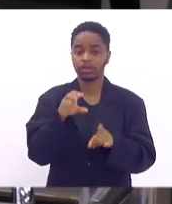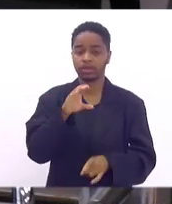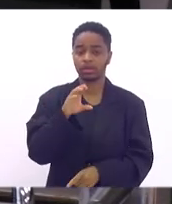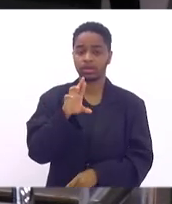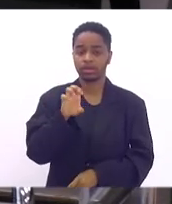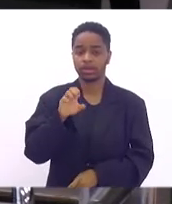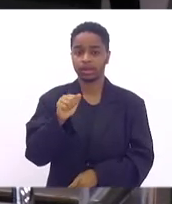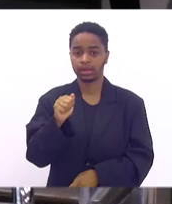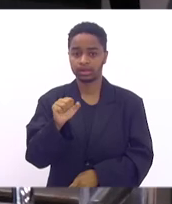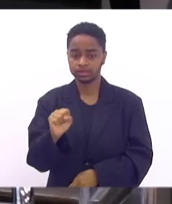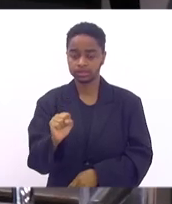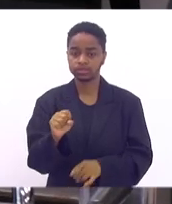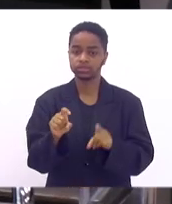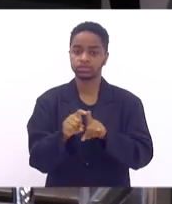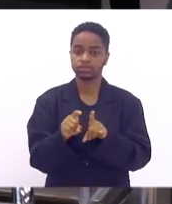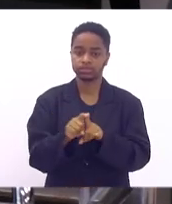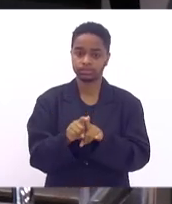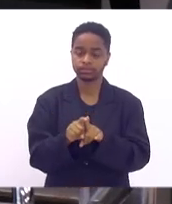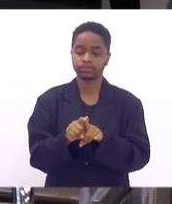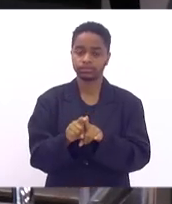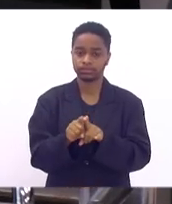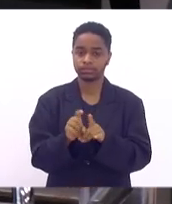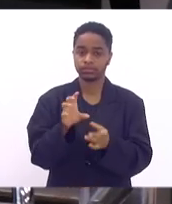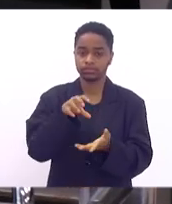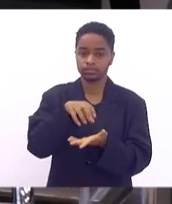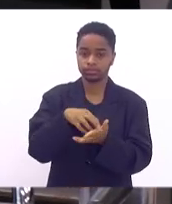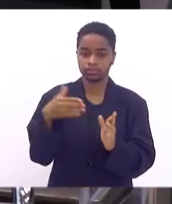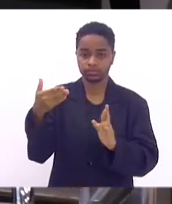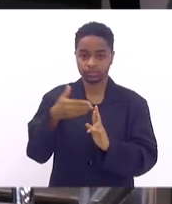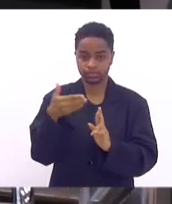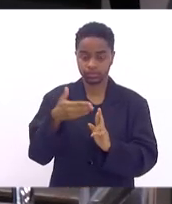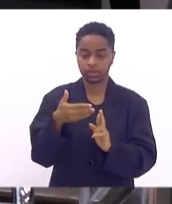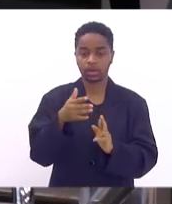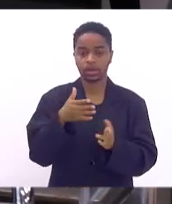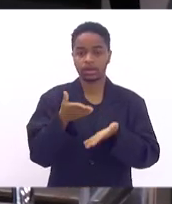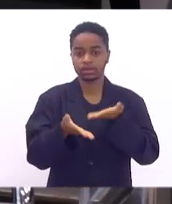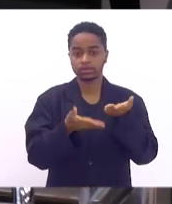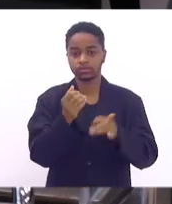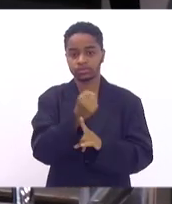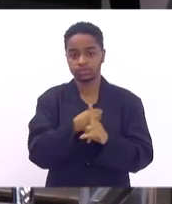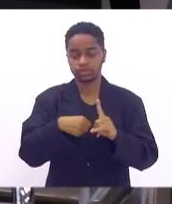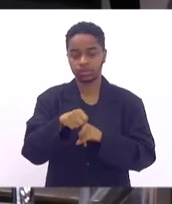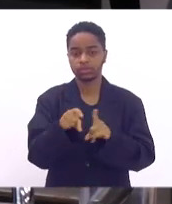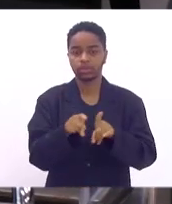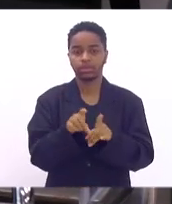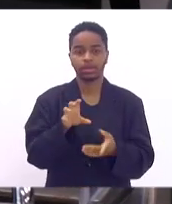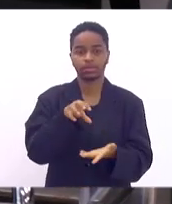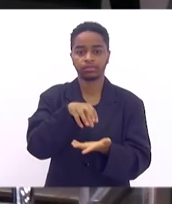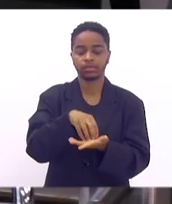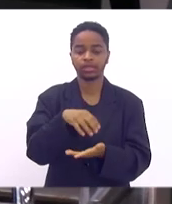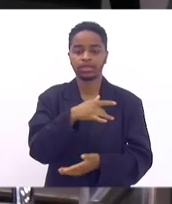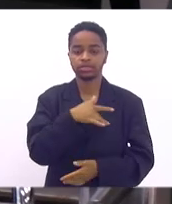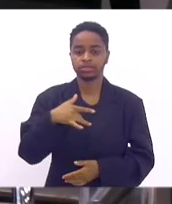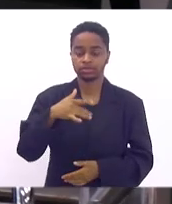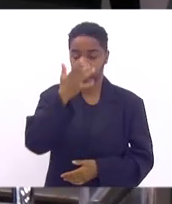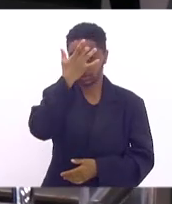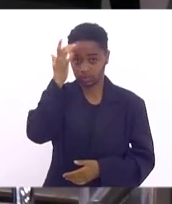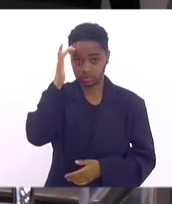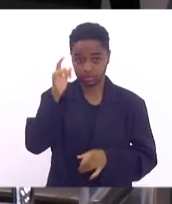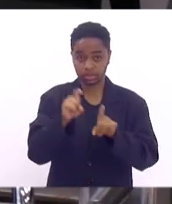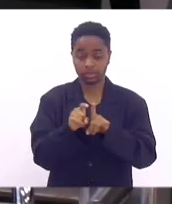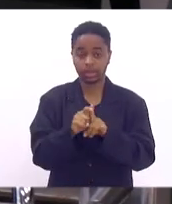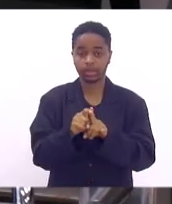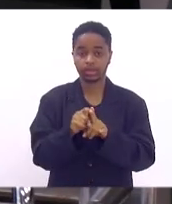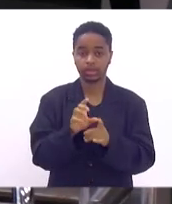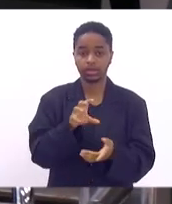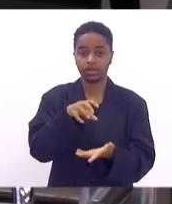Centro de Referência Especializado de Assistência Social, os ambulatórios de saúde mental, né, as clínicas da família, a gente precisa